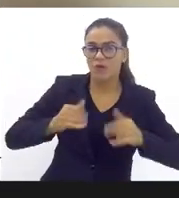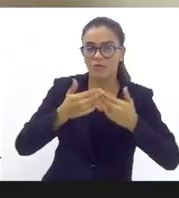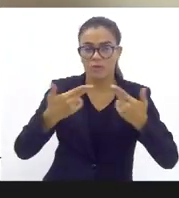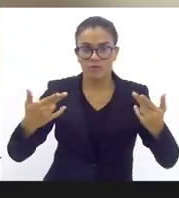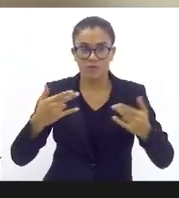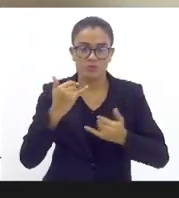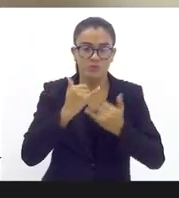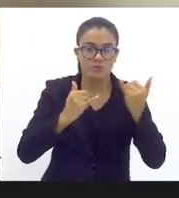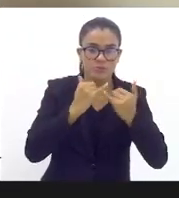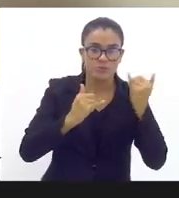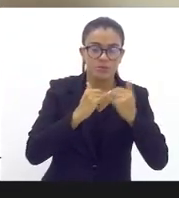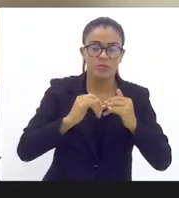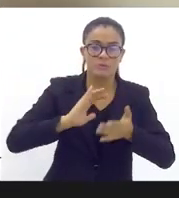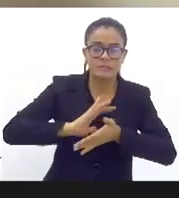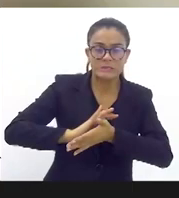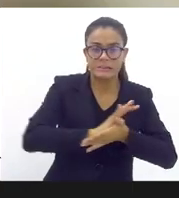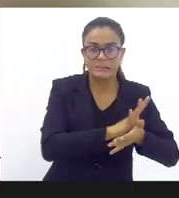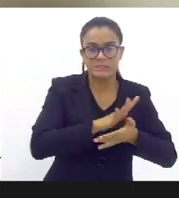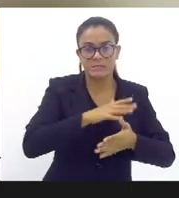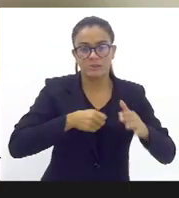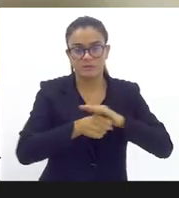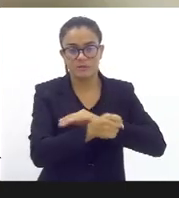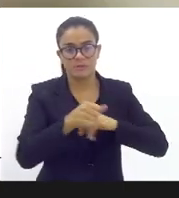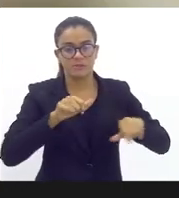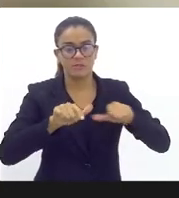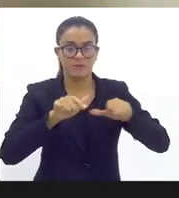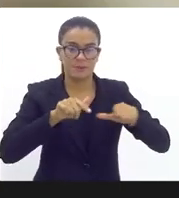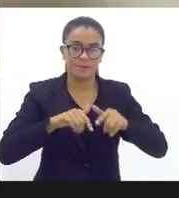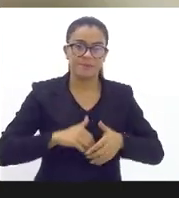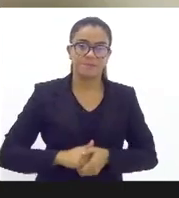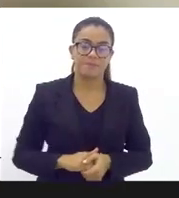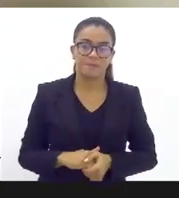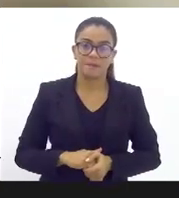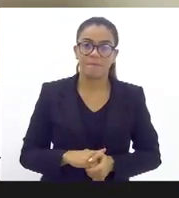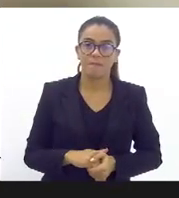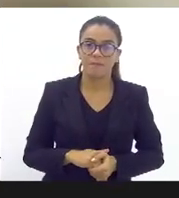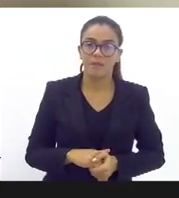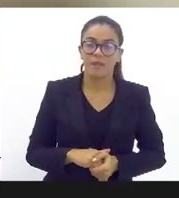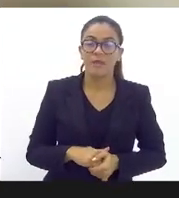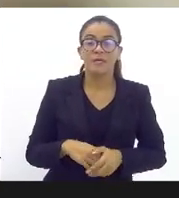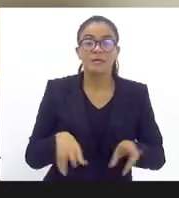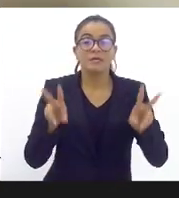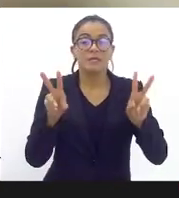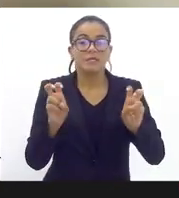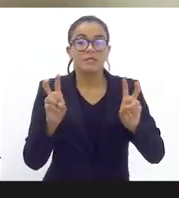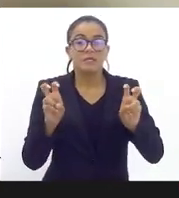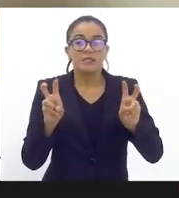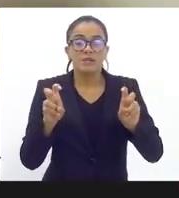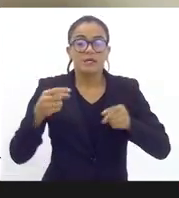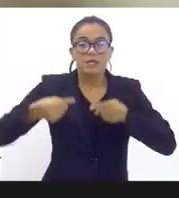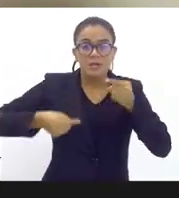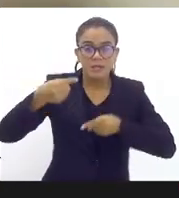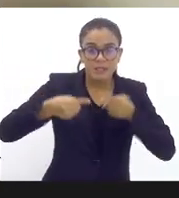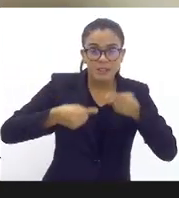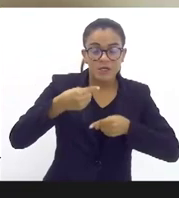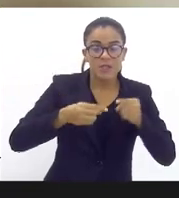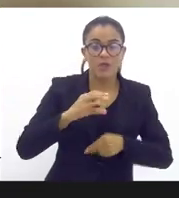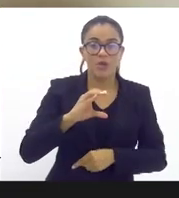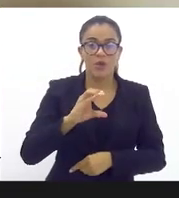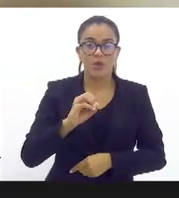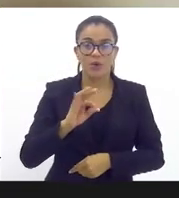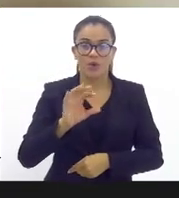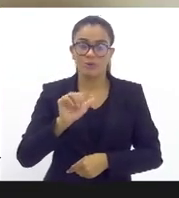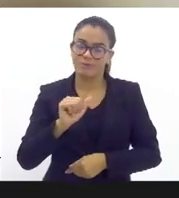de discriminação no mercado de trabalho. E a respeito da discussão de cotas,